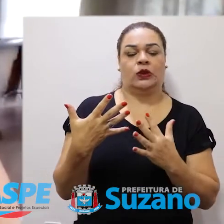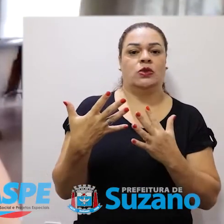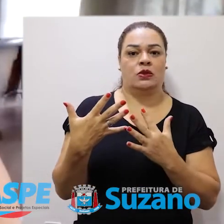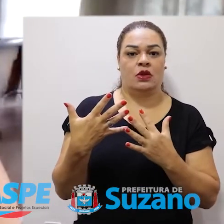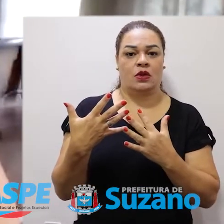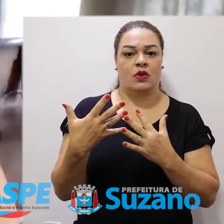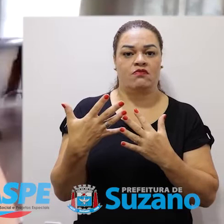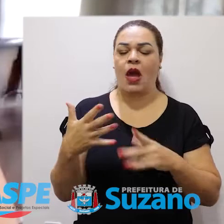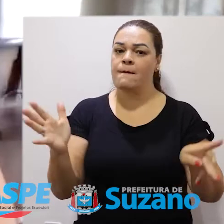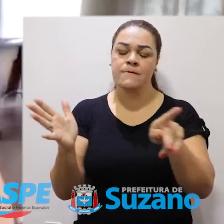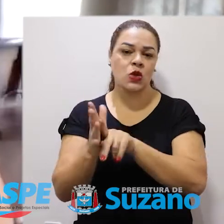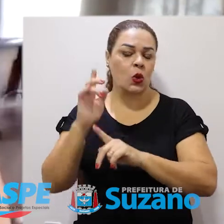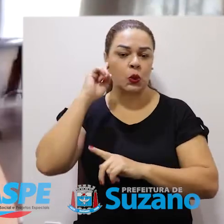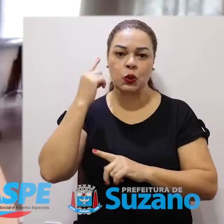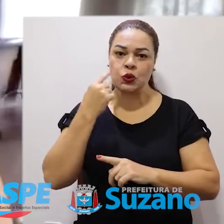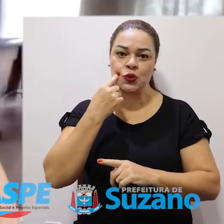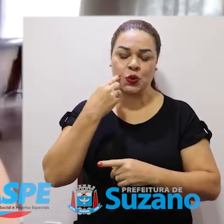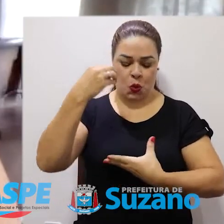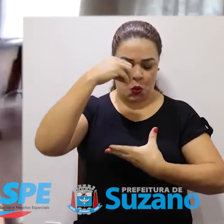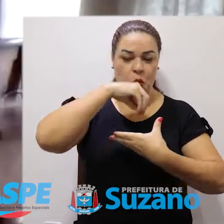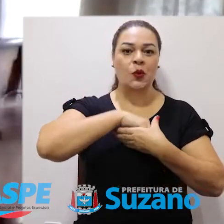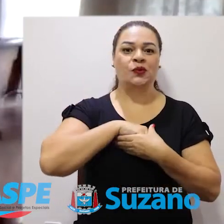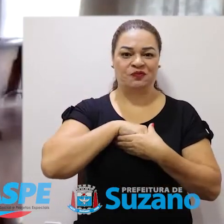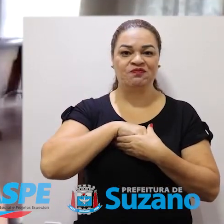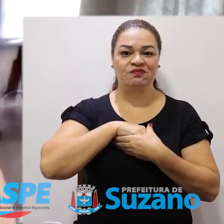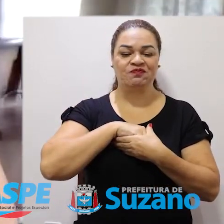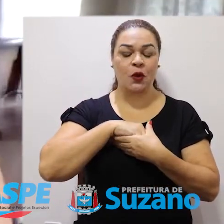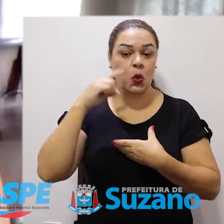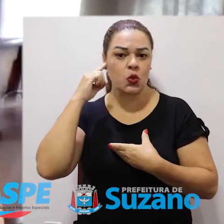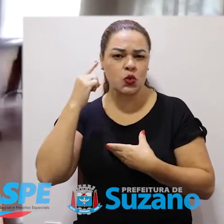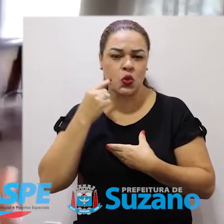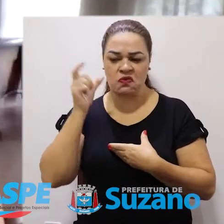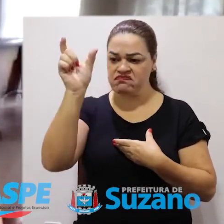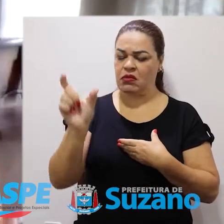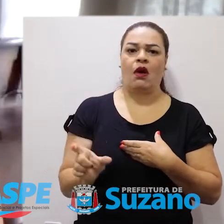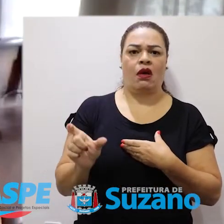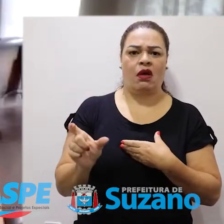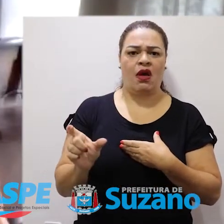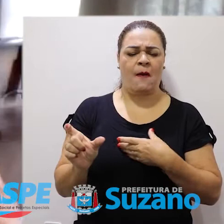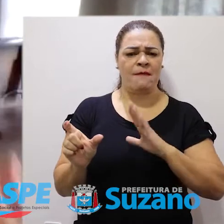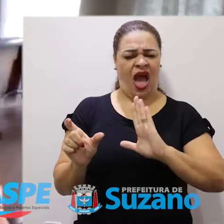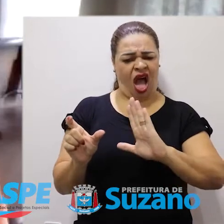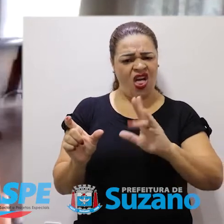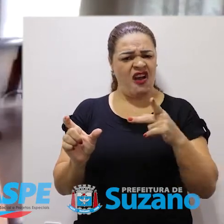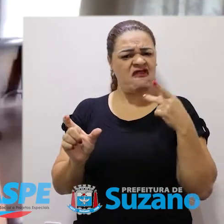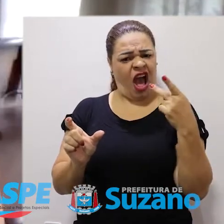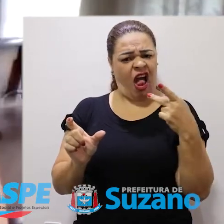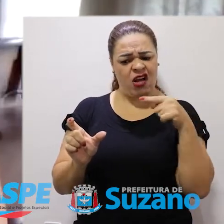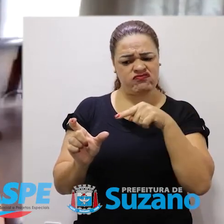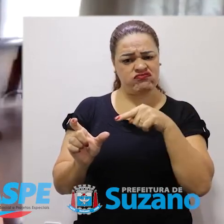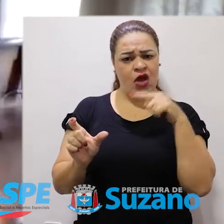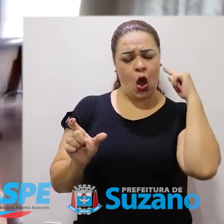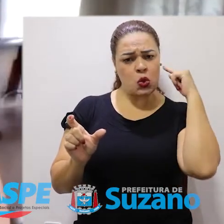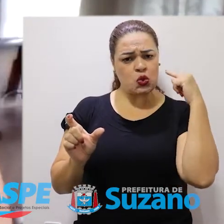da pessoa surda. E aí vocês vão dizer assim, nossa, Cláudia, pessoa surda, né? A gente vai falar surdo mesmo? Esse termo não é um termo